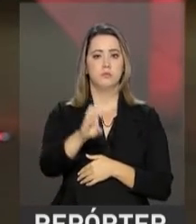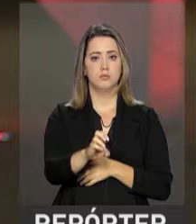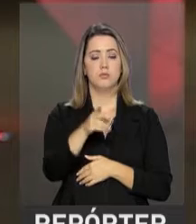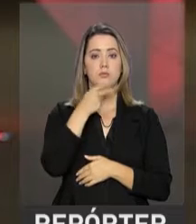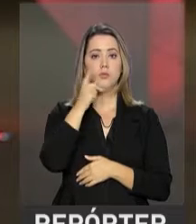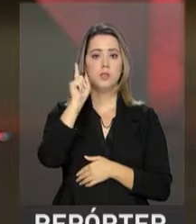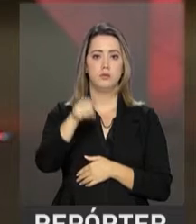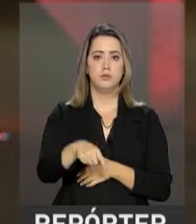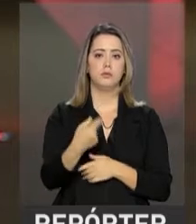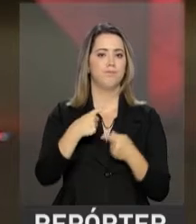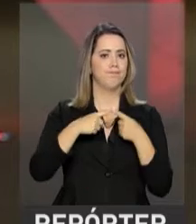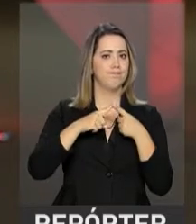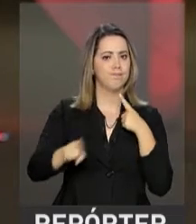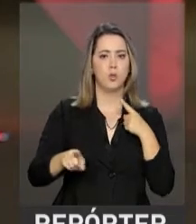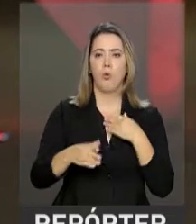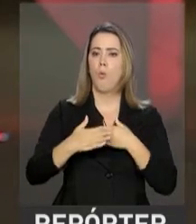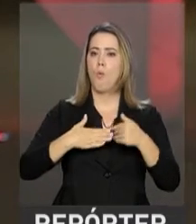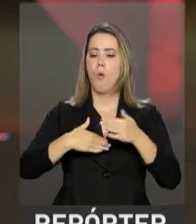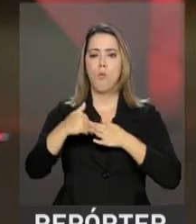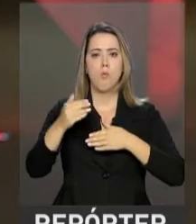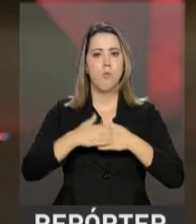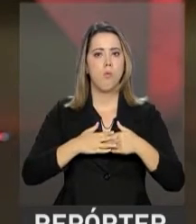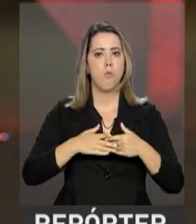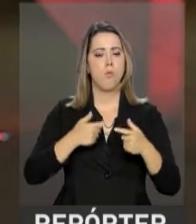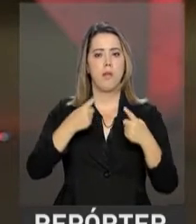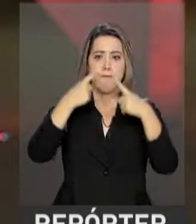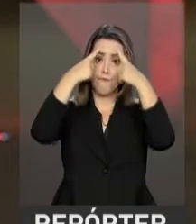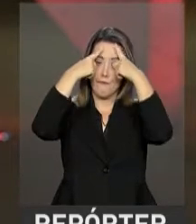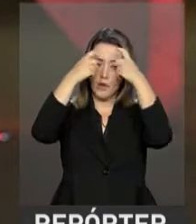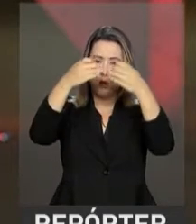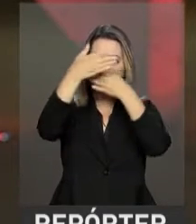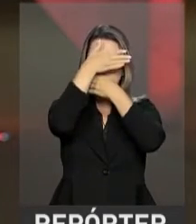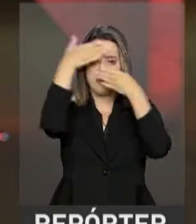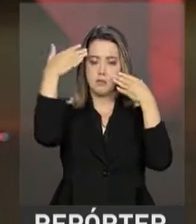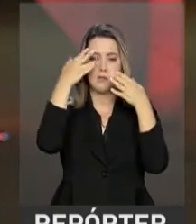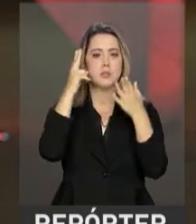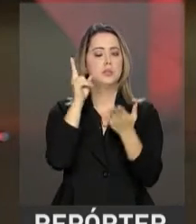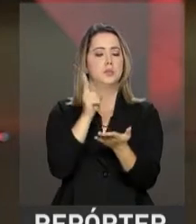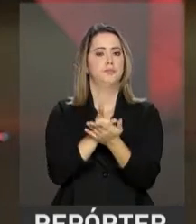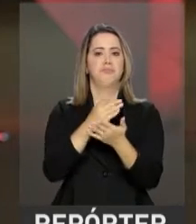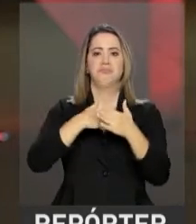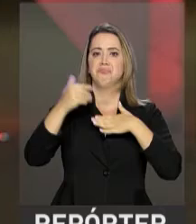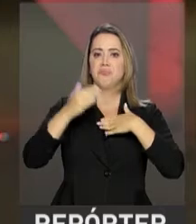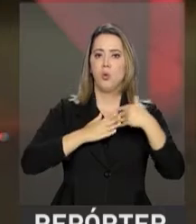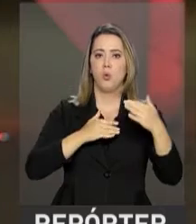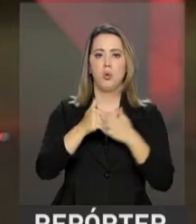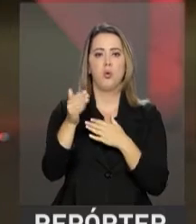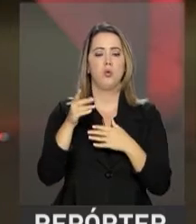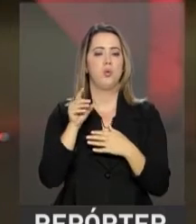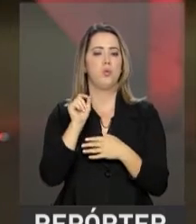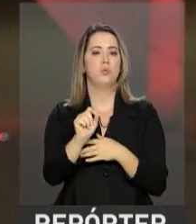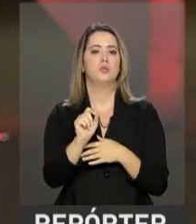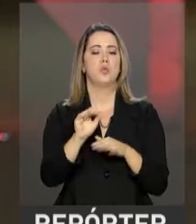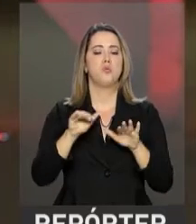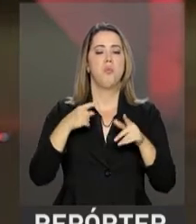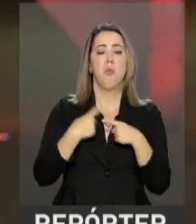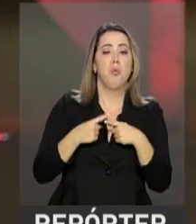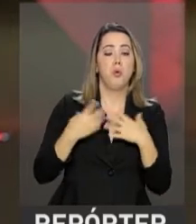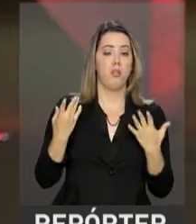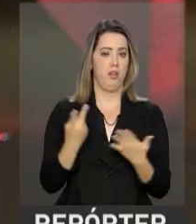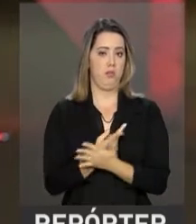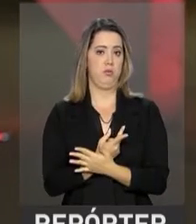disse que condena qualquer tipo de ato terrorista independentemente de sua manifestação